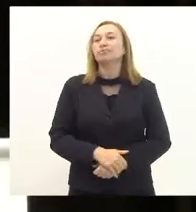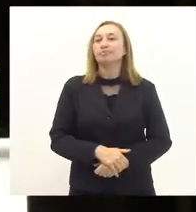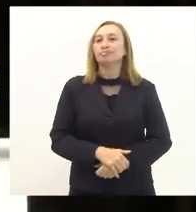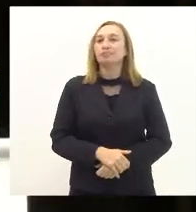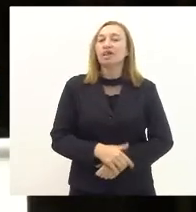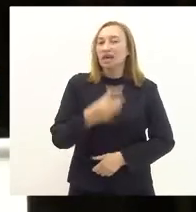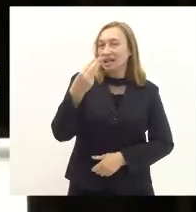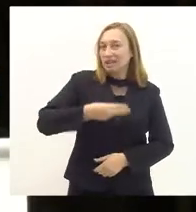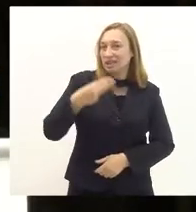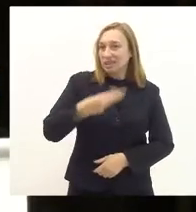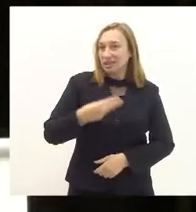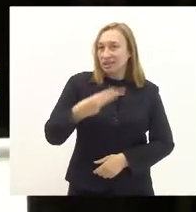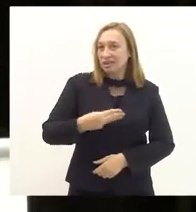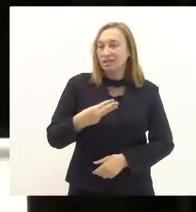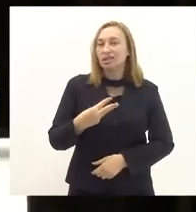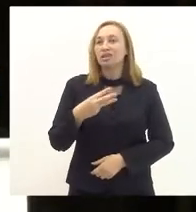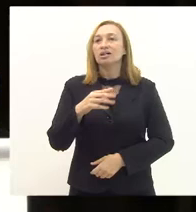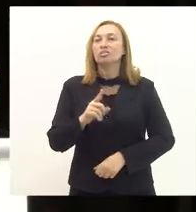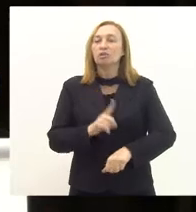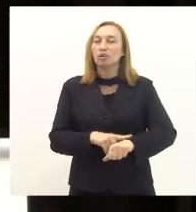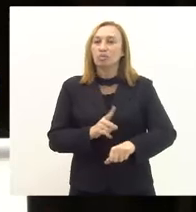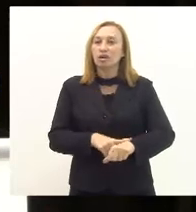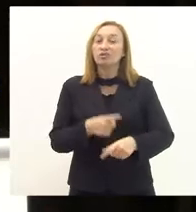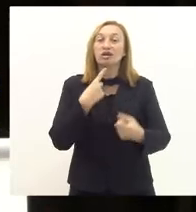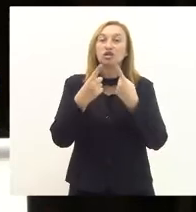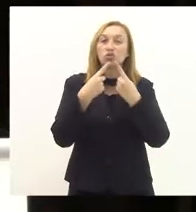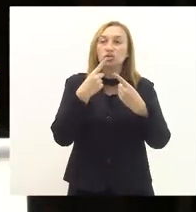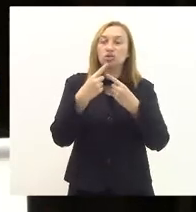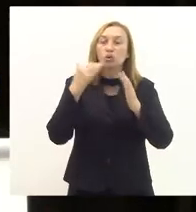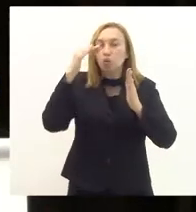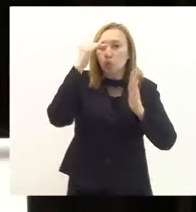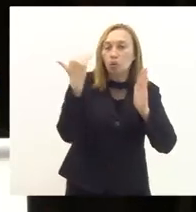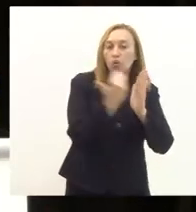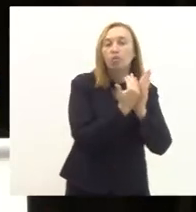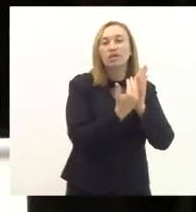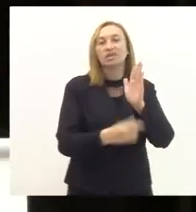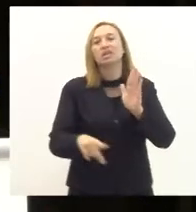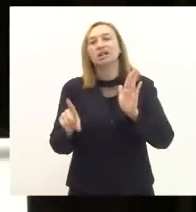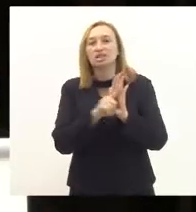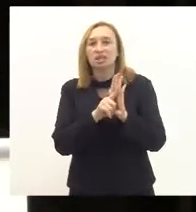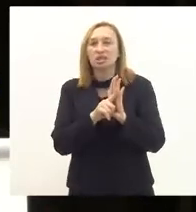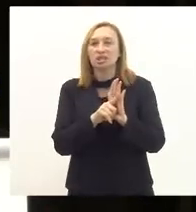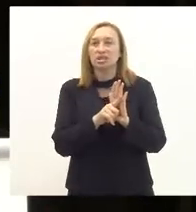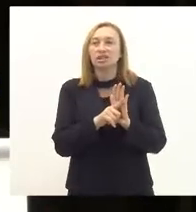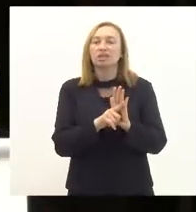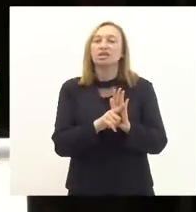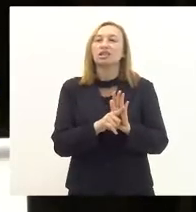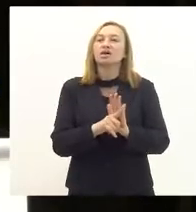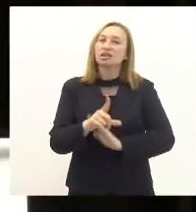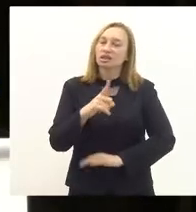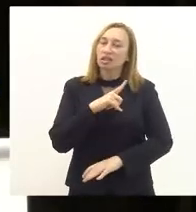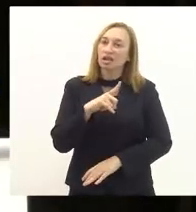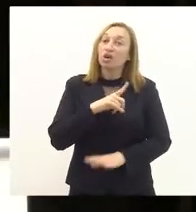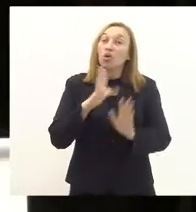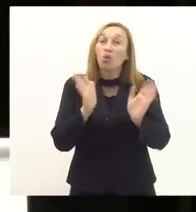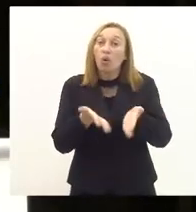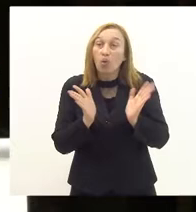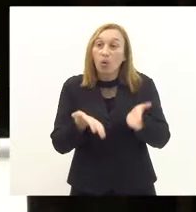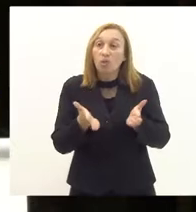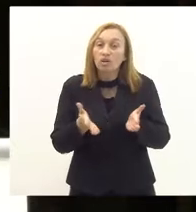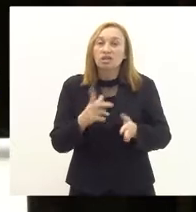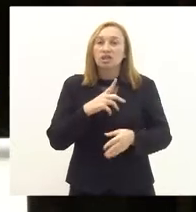a terceiro bloco, que a gente vai discutir o cumpra-se das leis existentes, que hoje nós